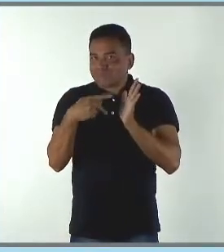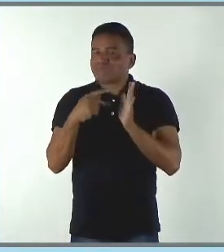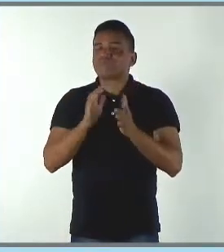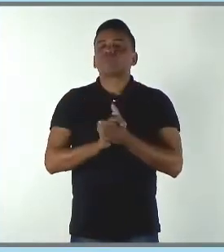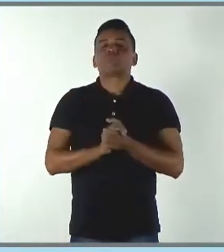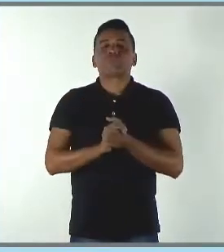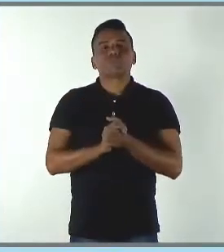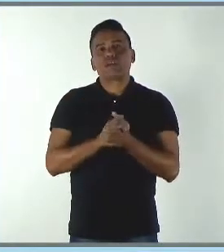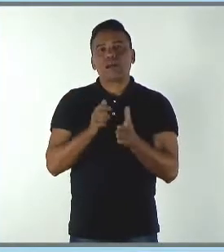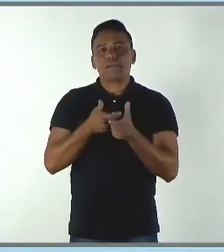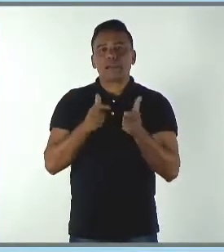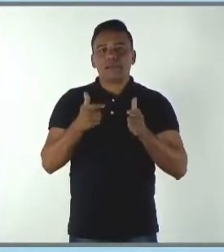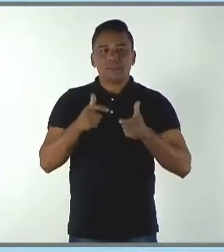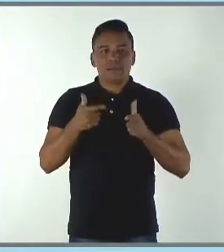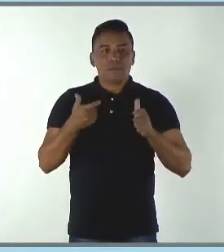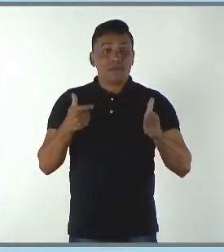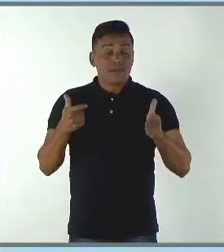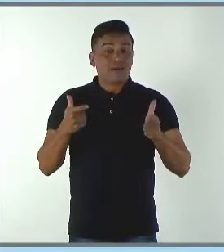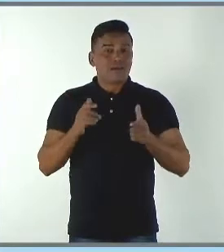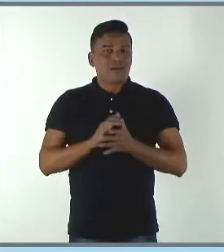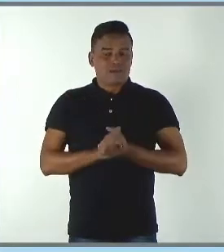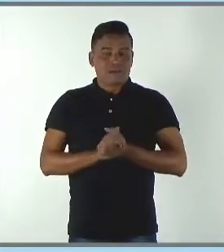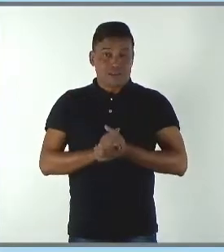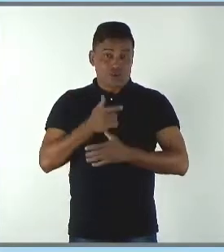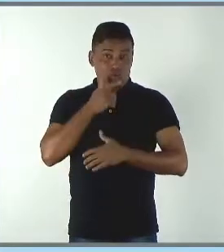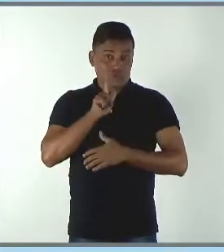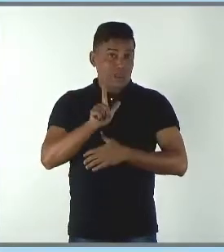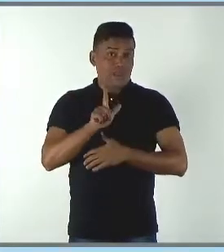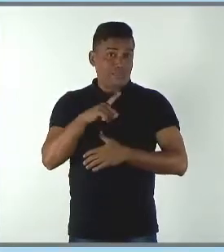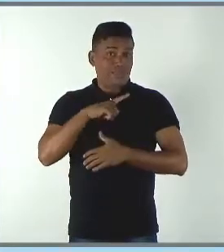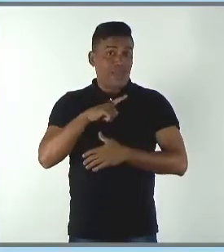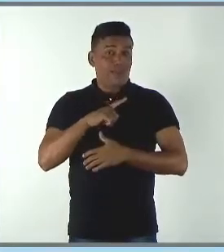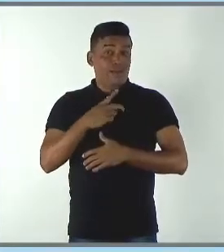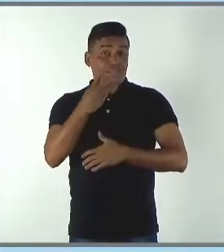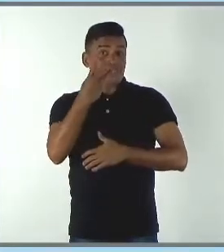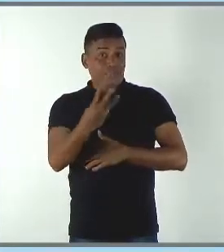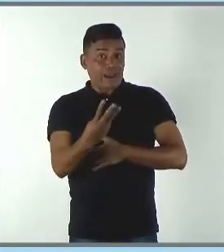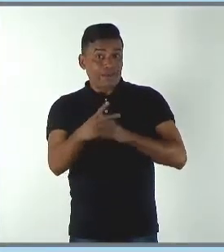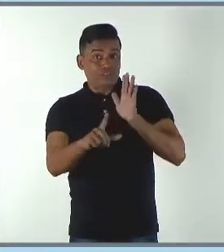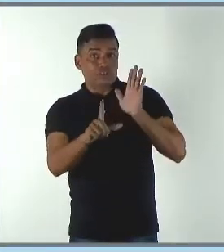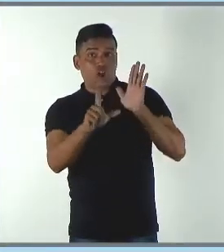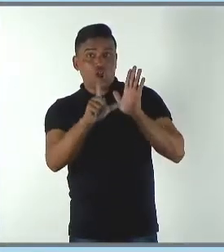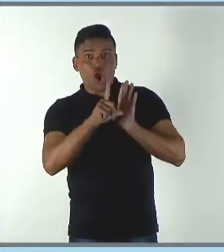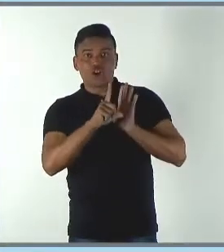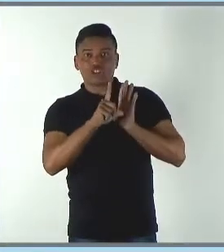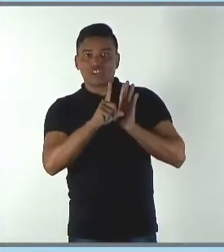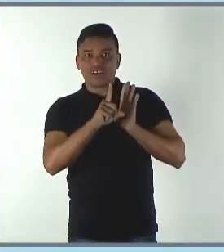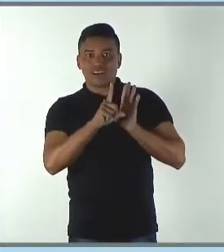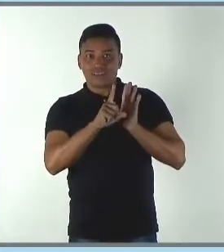de trabalho, chega a ter 3 lojas no centro do Rio de Janeiro. Ele cria uma